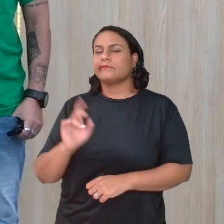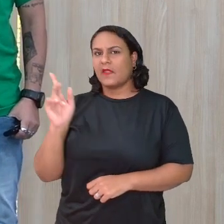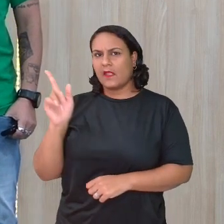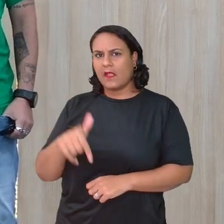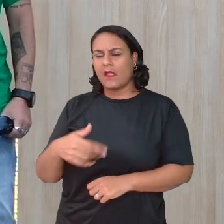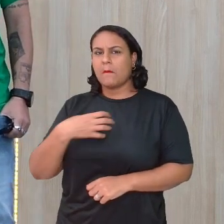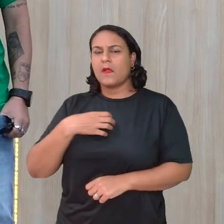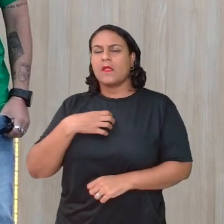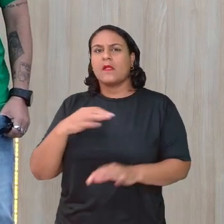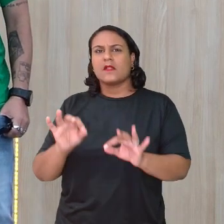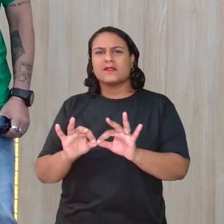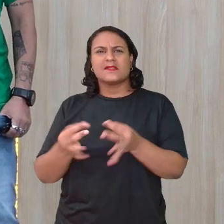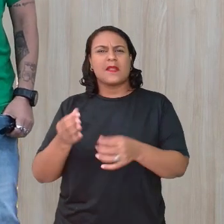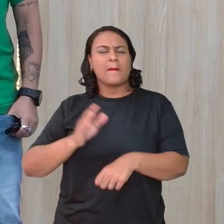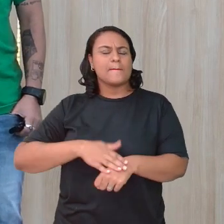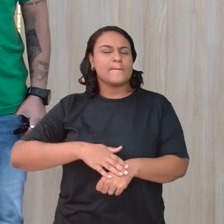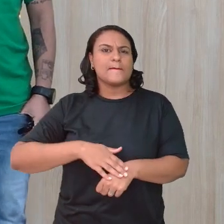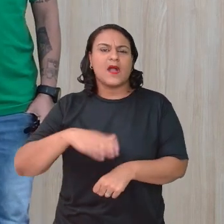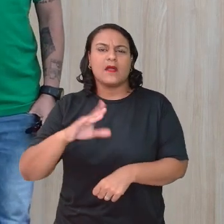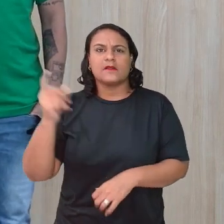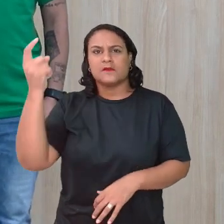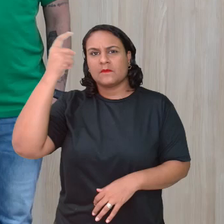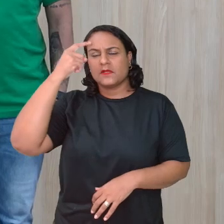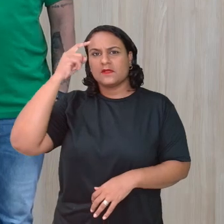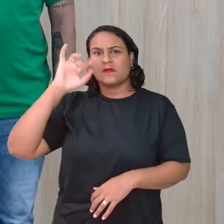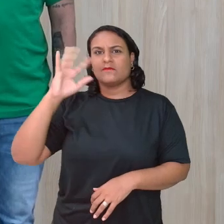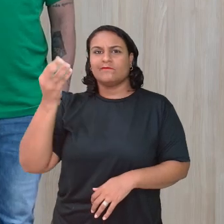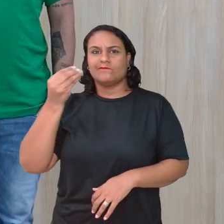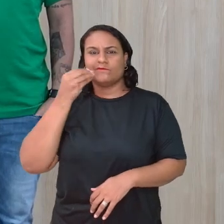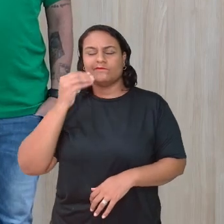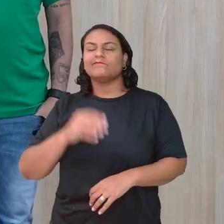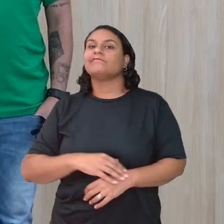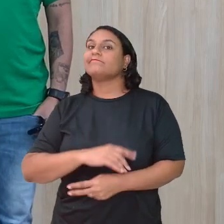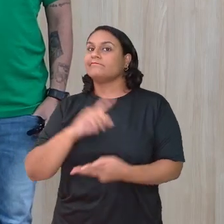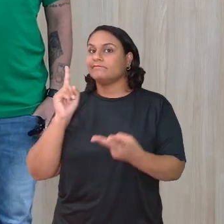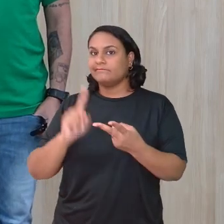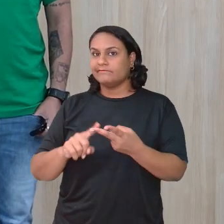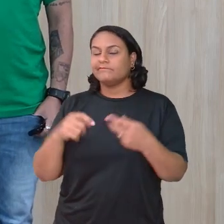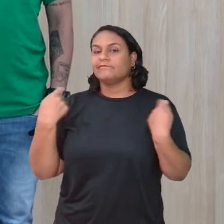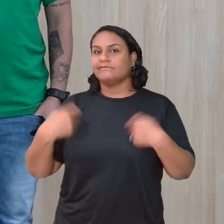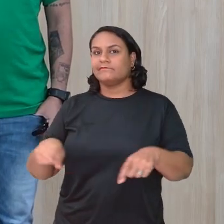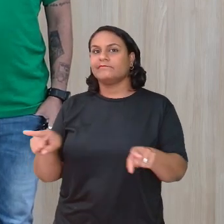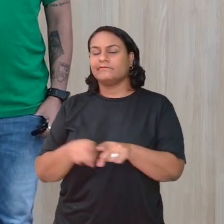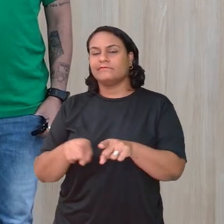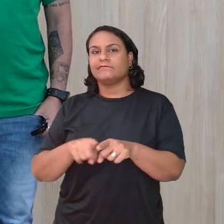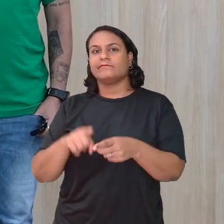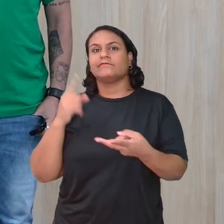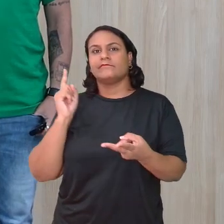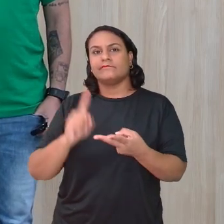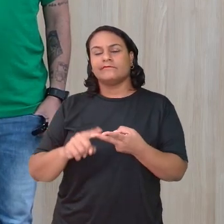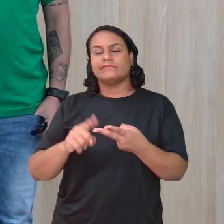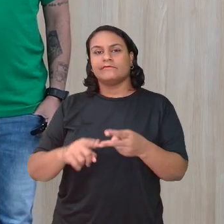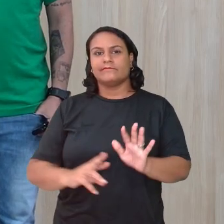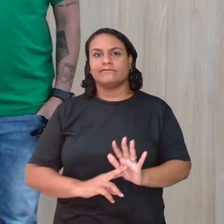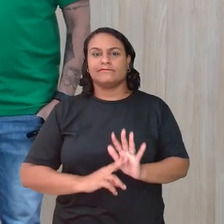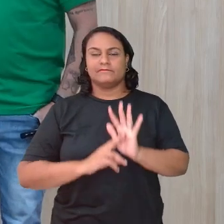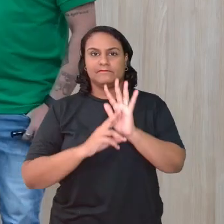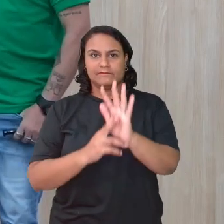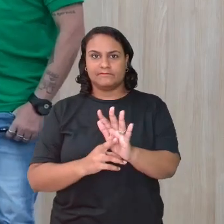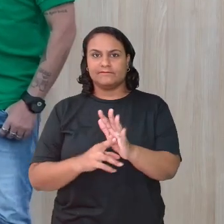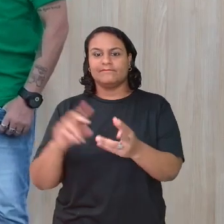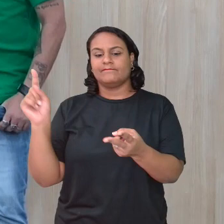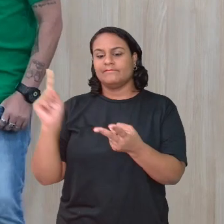seja a maneira mais simples da gente pensar em probabilidade. A gente precisa também representar essa